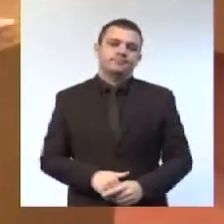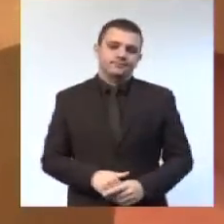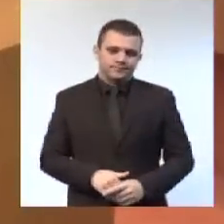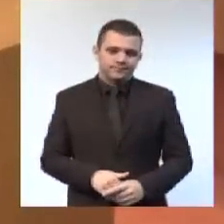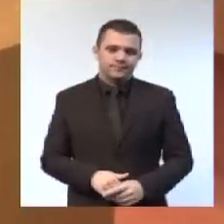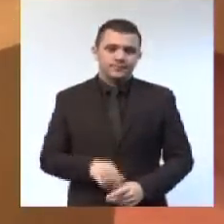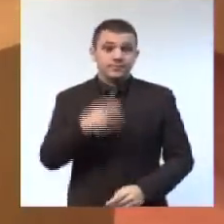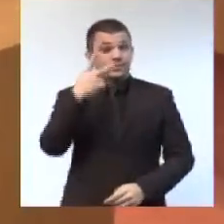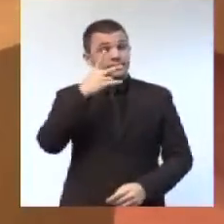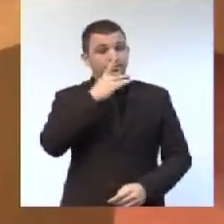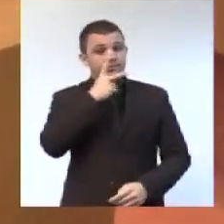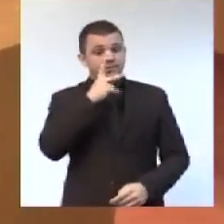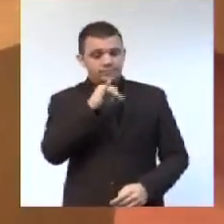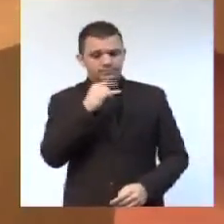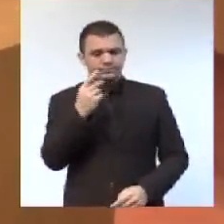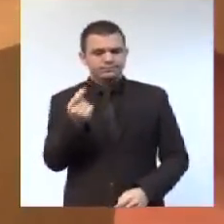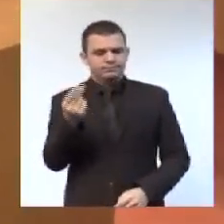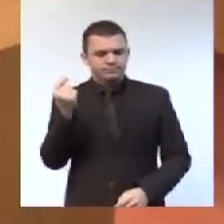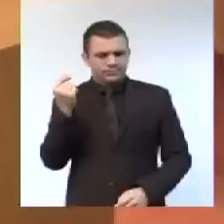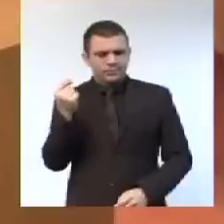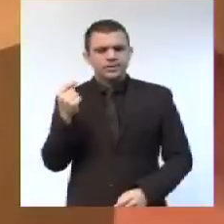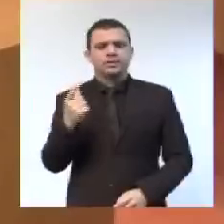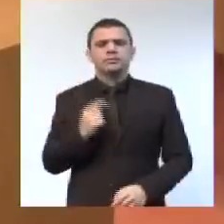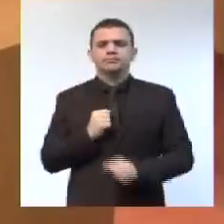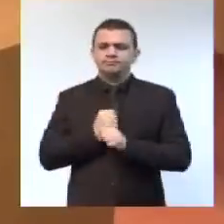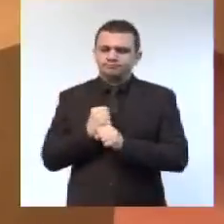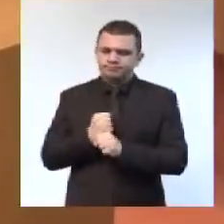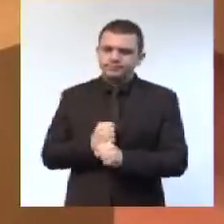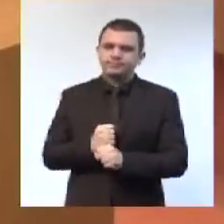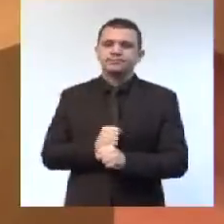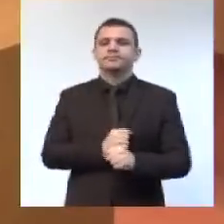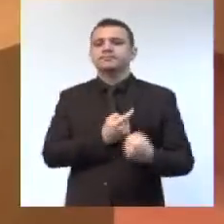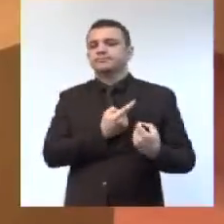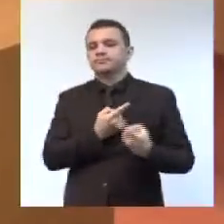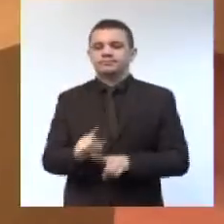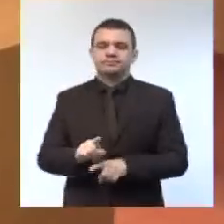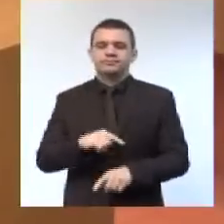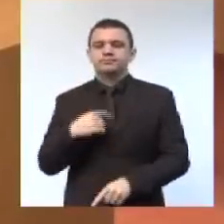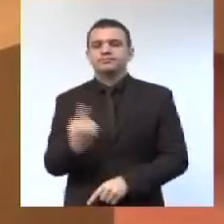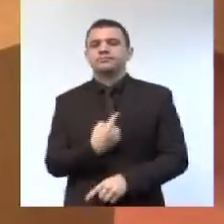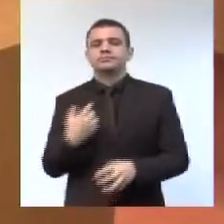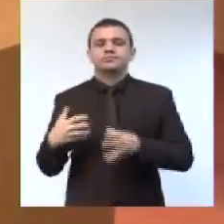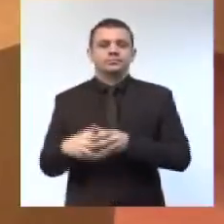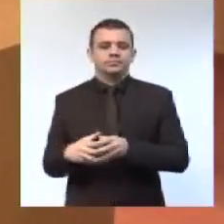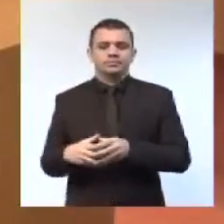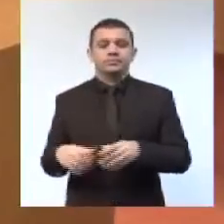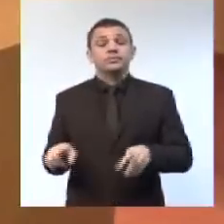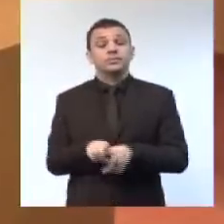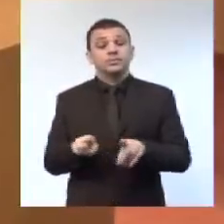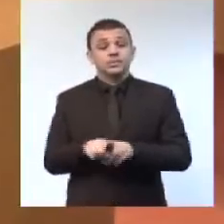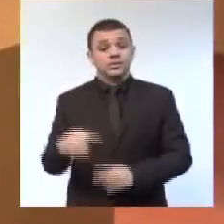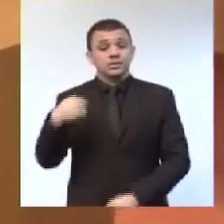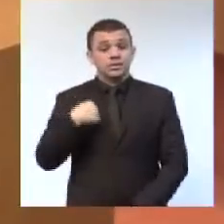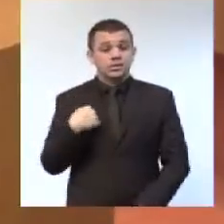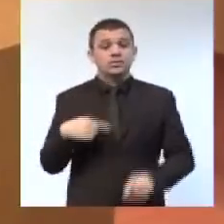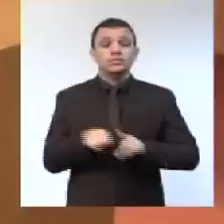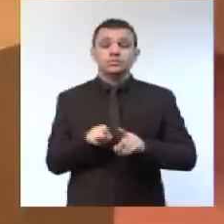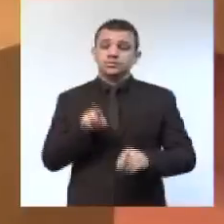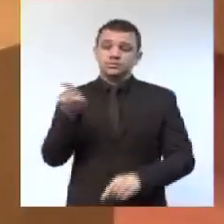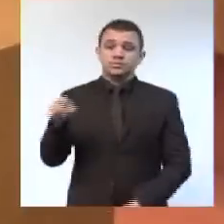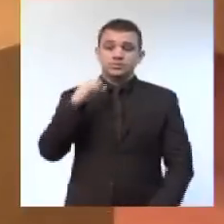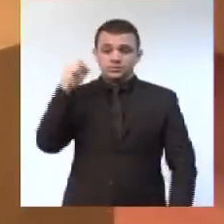por muito tempo, traiu o nosso grupo político. E o deputado Roberto Costa e o senador João Alberto não